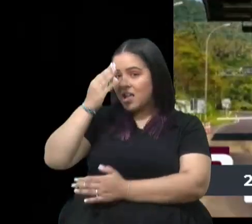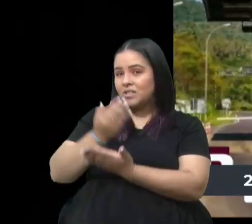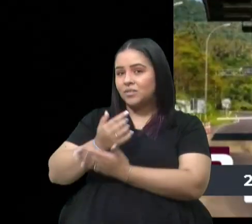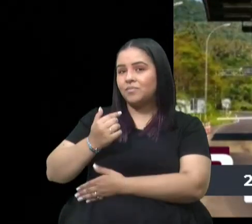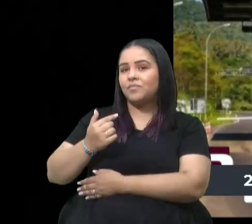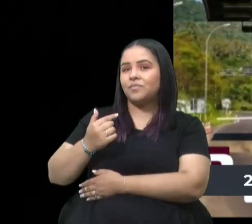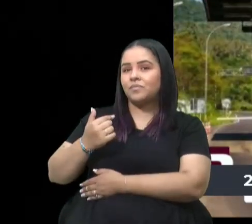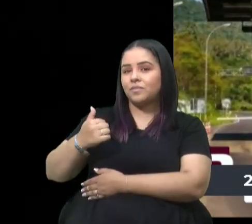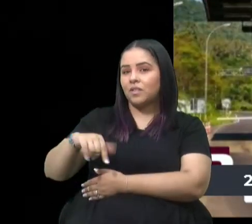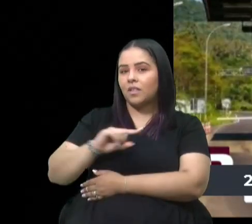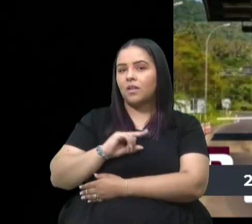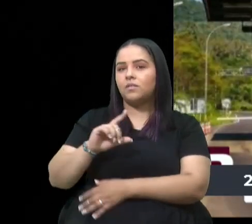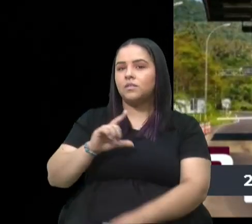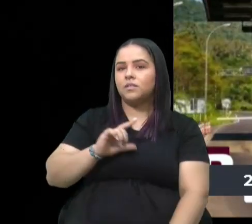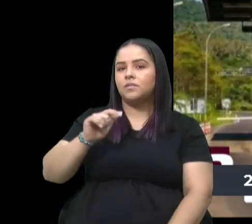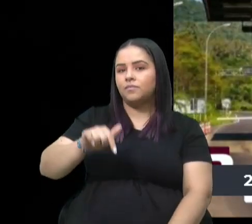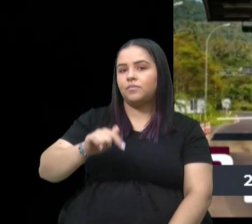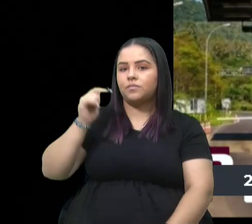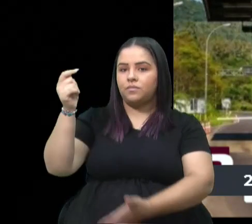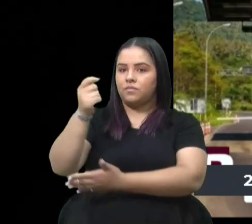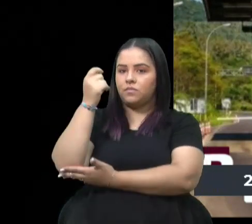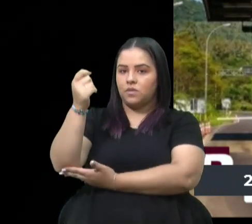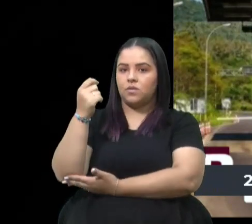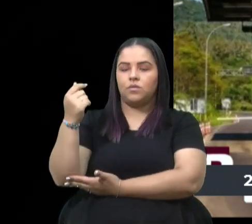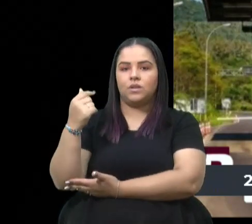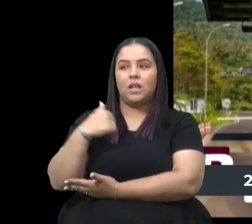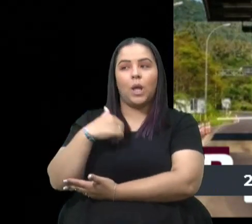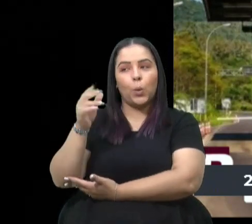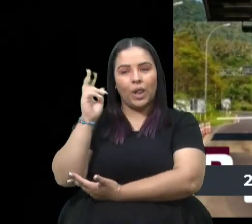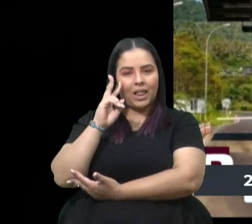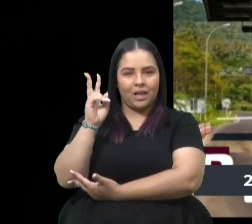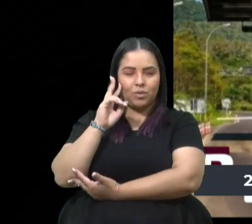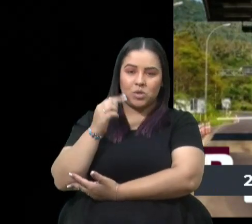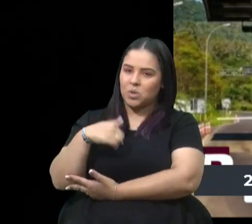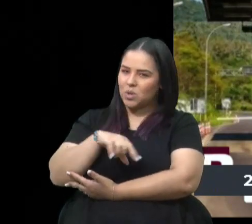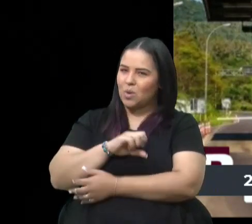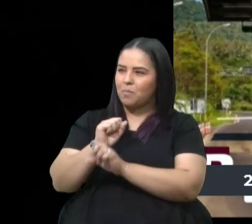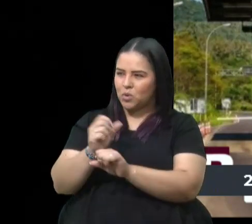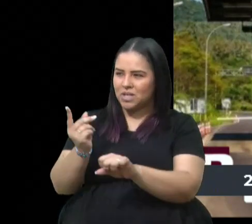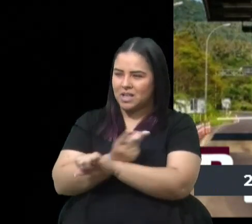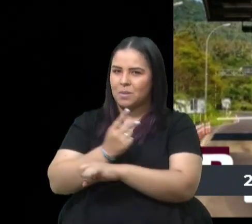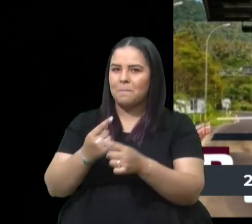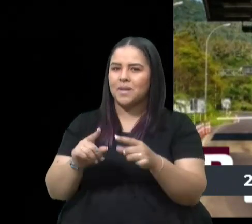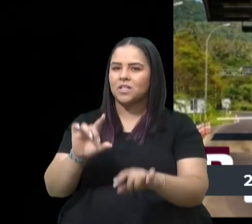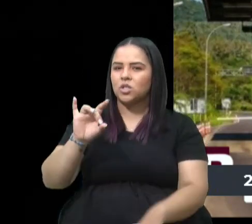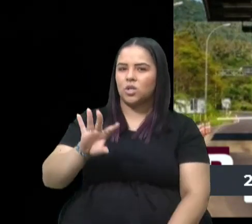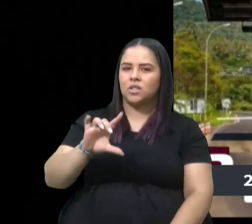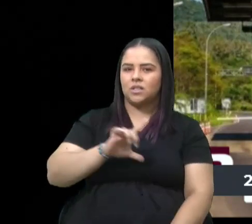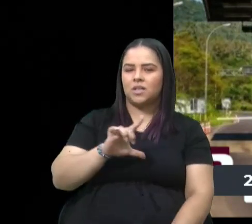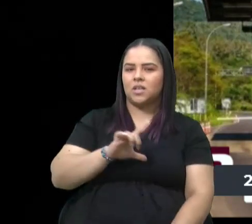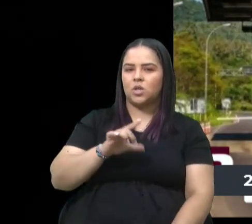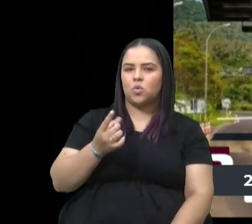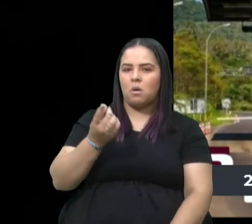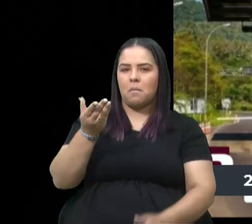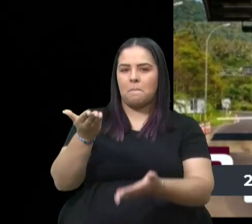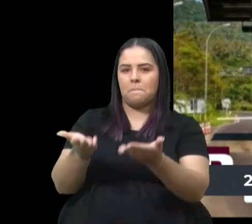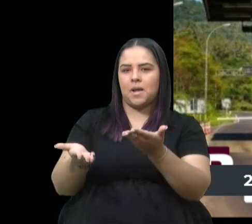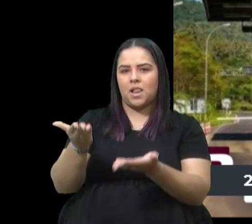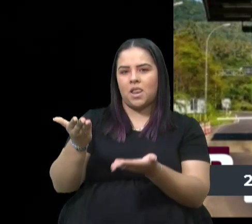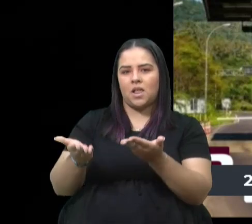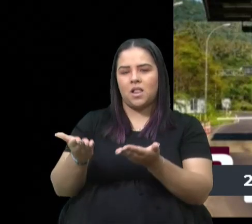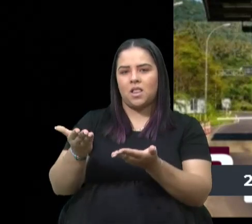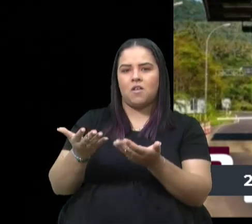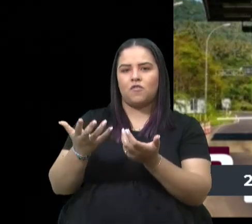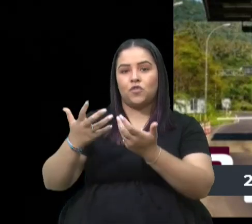nós temos aqui no Rio Grande do Sul, que eu me lembro, tá? Porque a gente pode aqui se enganar. Mas só tem uma balança funcionando, vocês imaginam só?